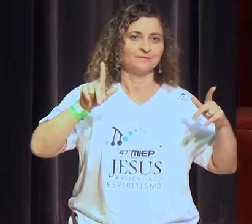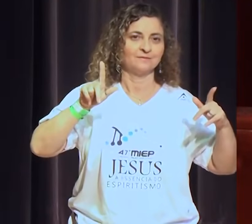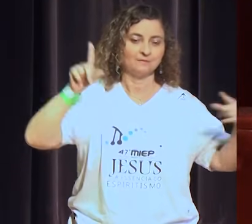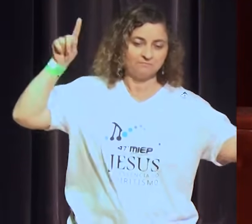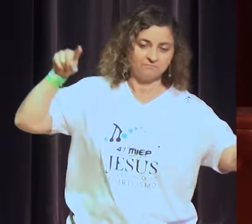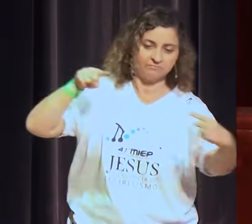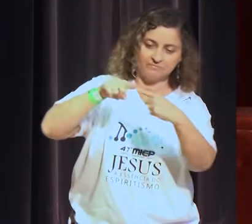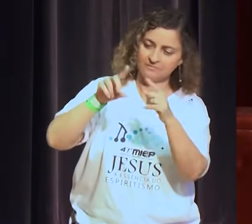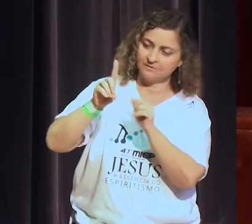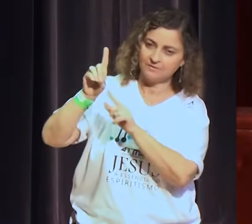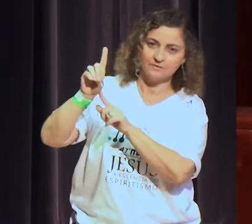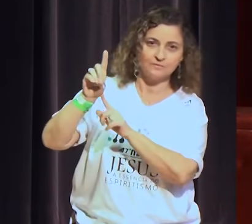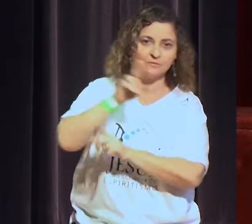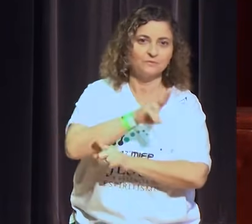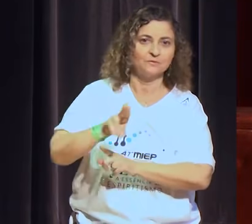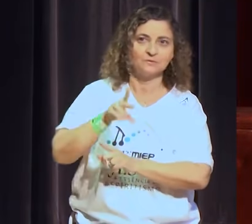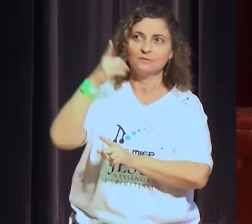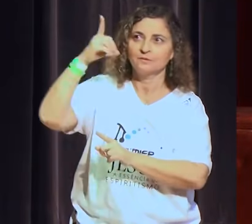lá.